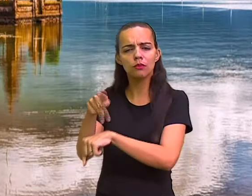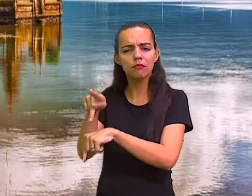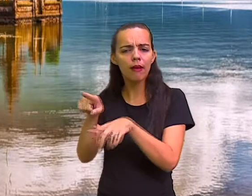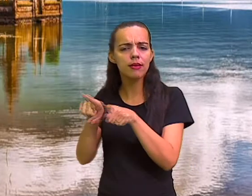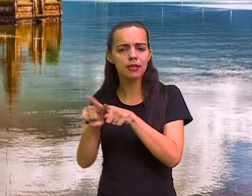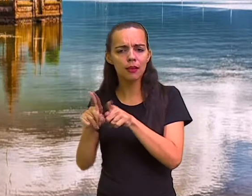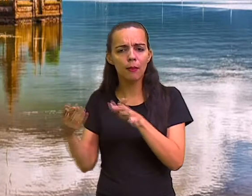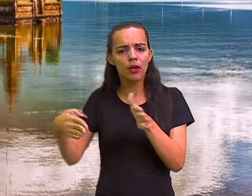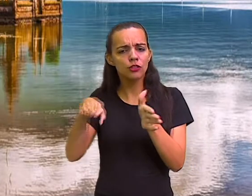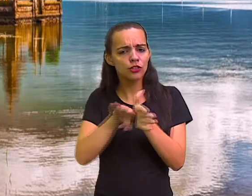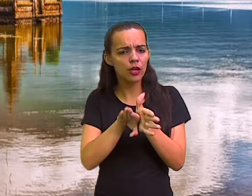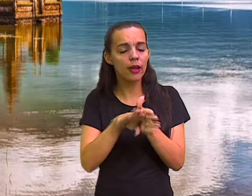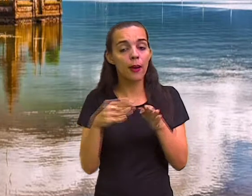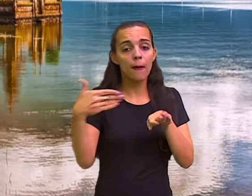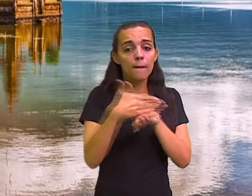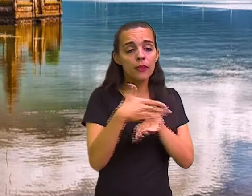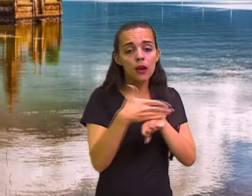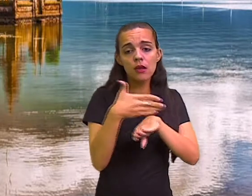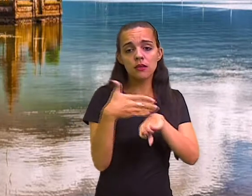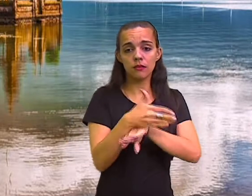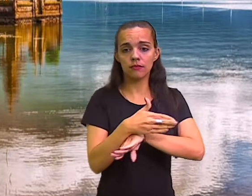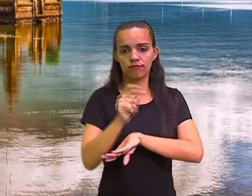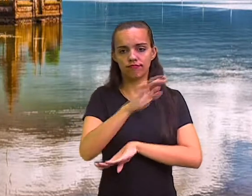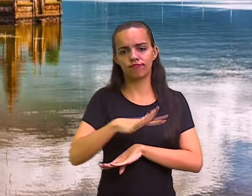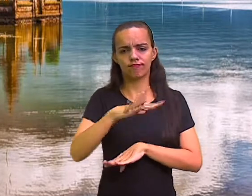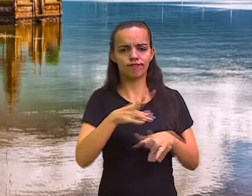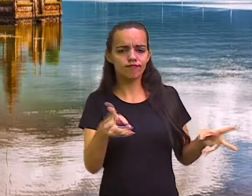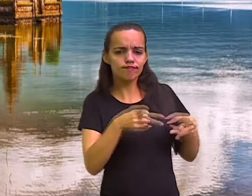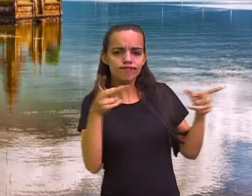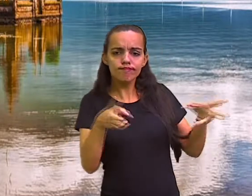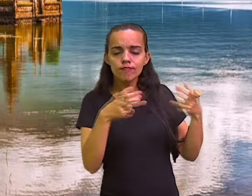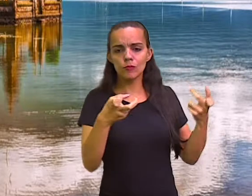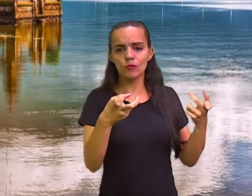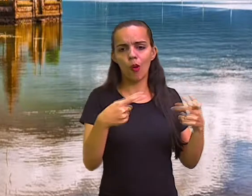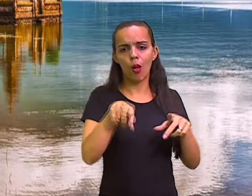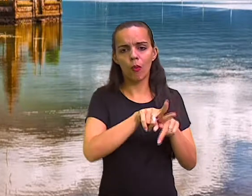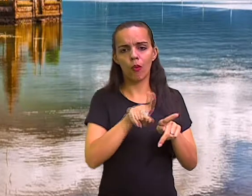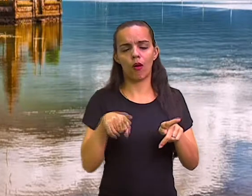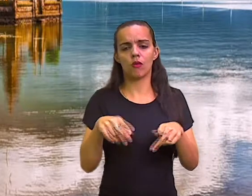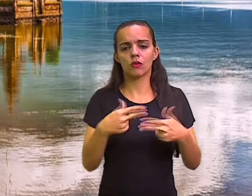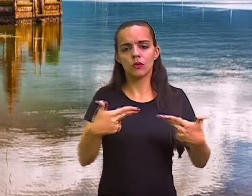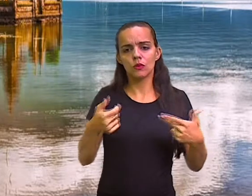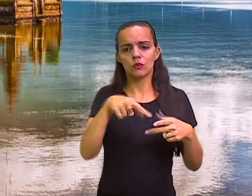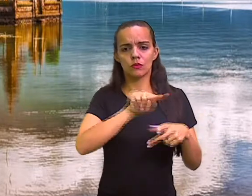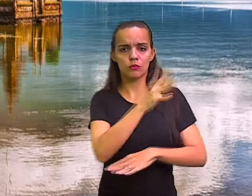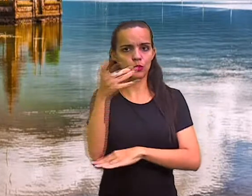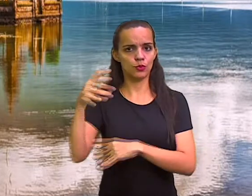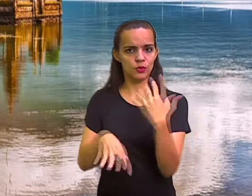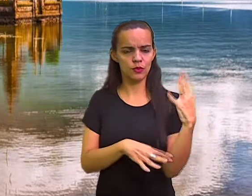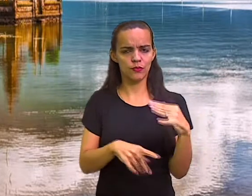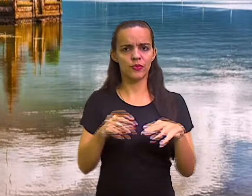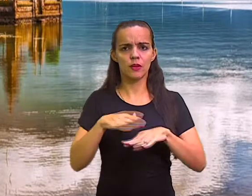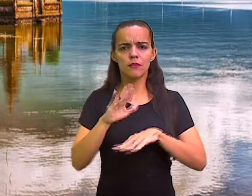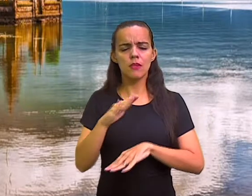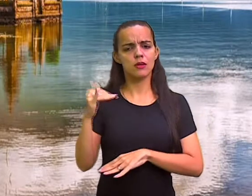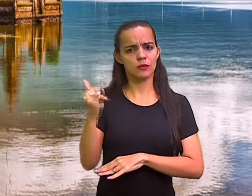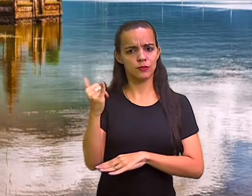grande intercâmbio cultural entre as duas partes do Oceano Índico e entre o